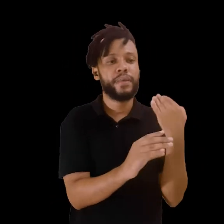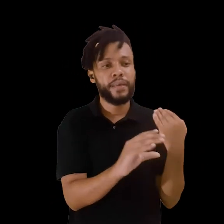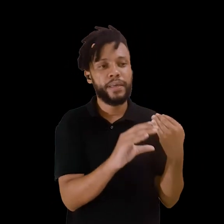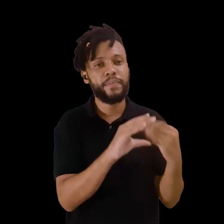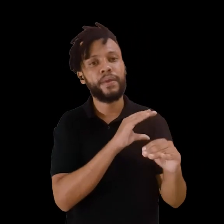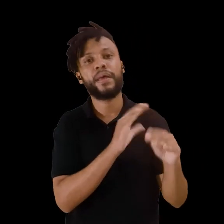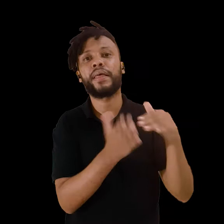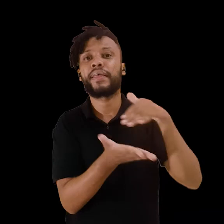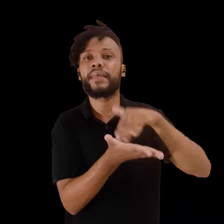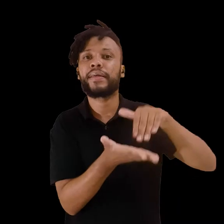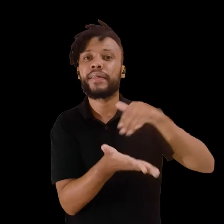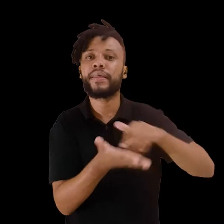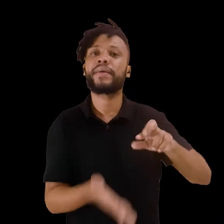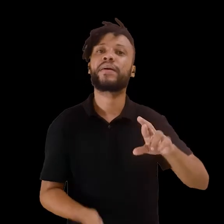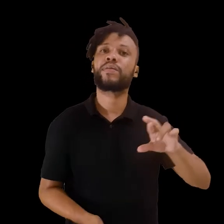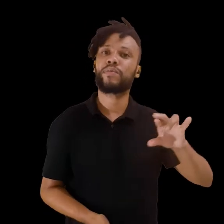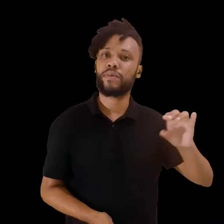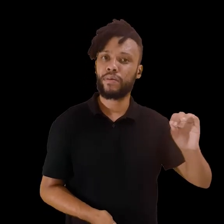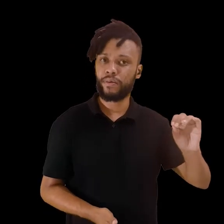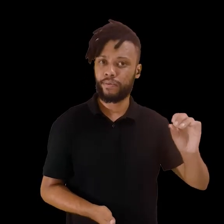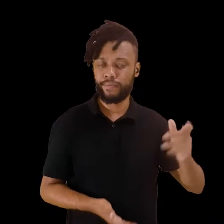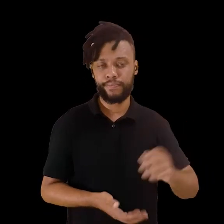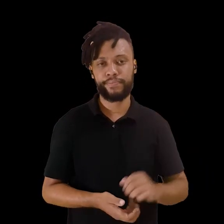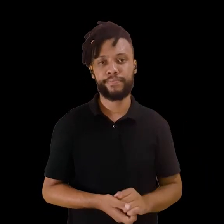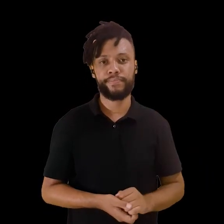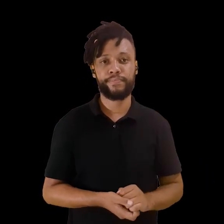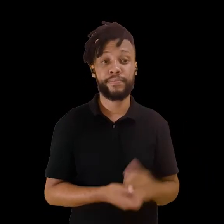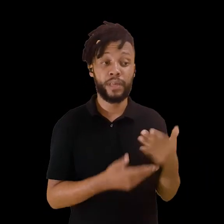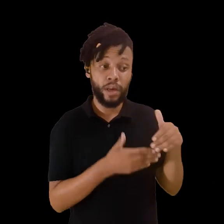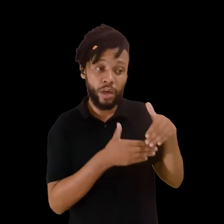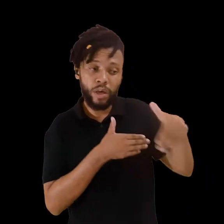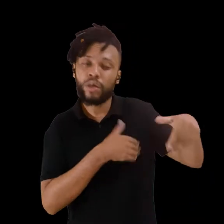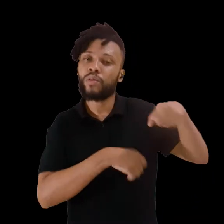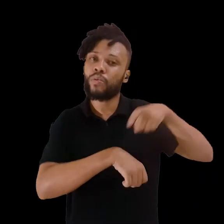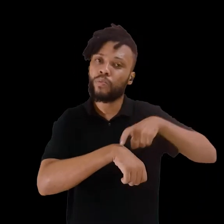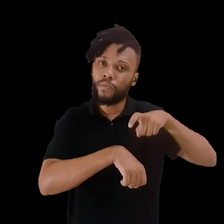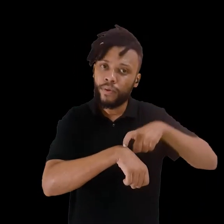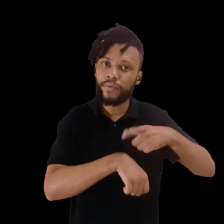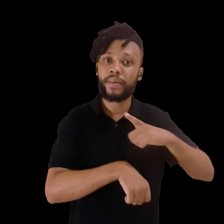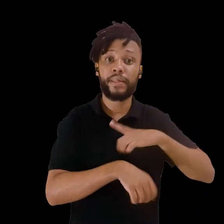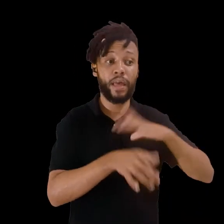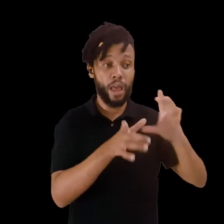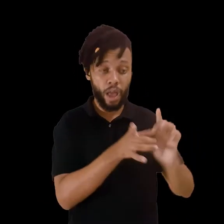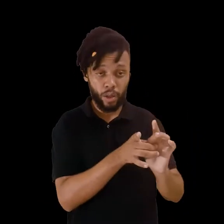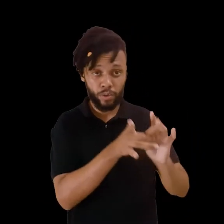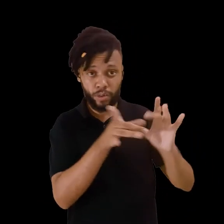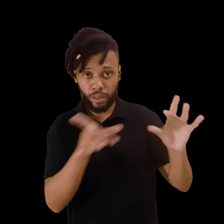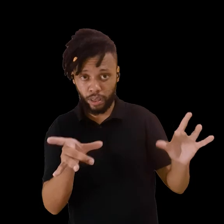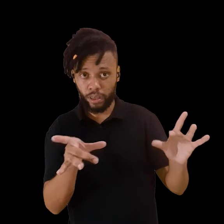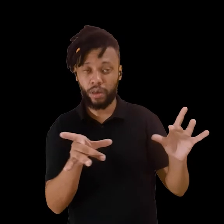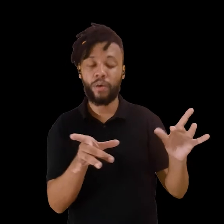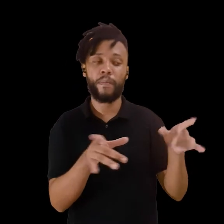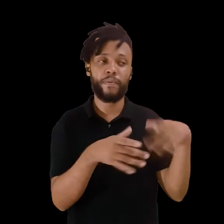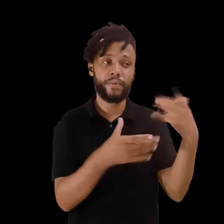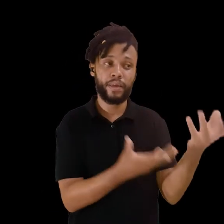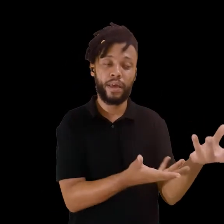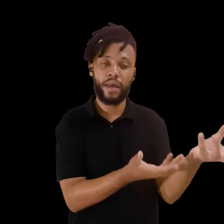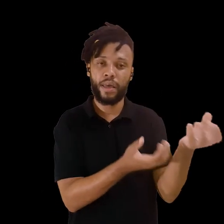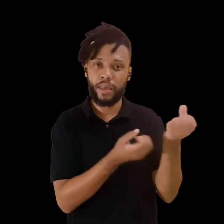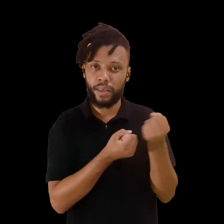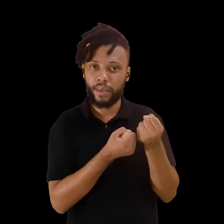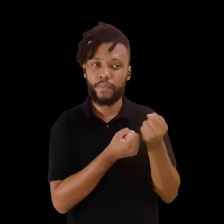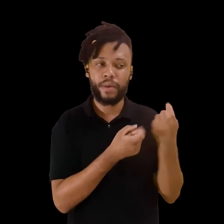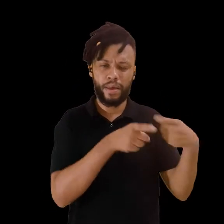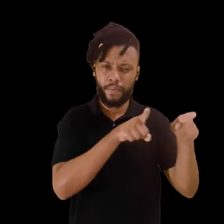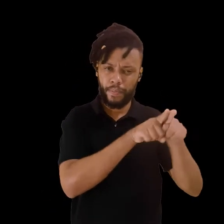encaminhada para a Secretaria do Rio. A partir do momento em que você tem a autorização para receber o